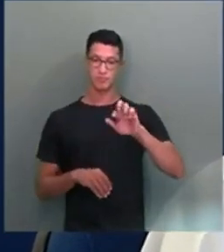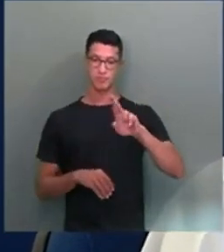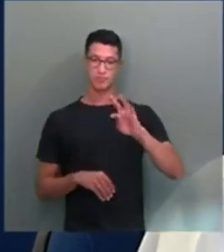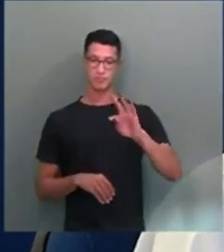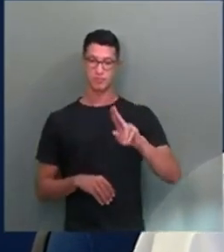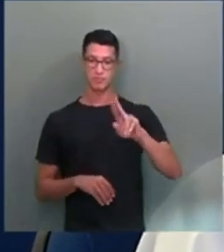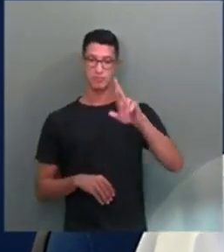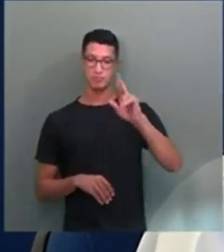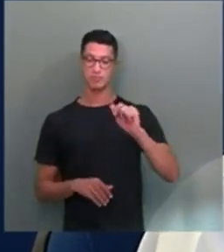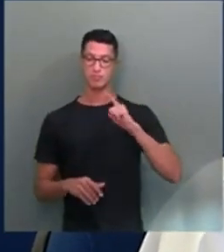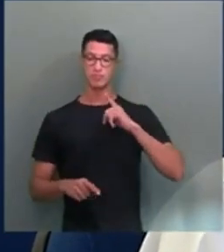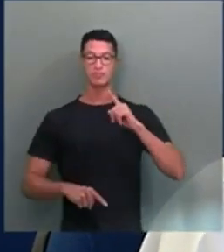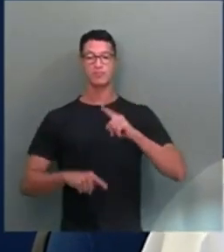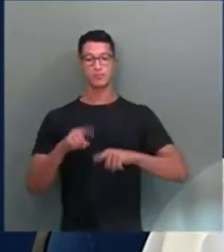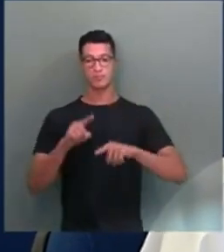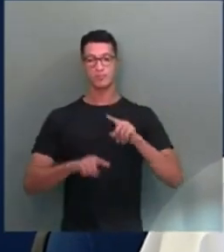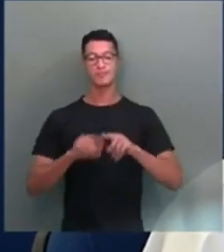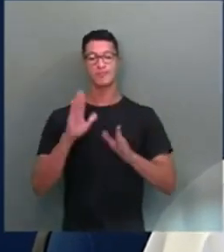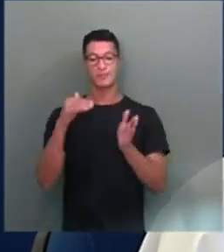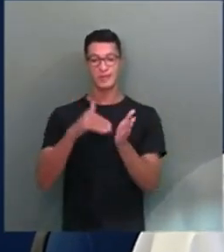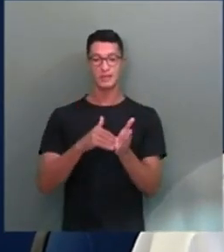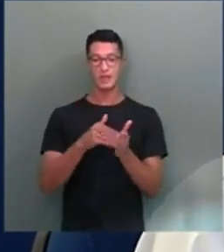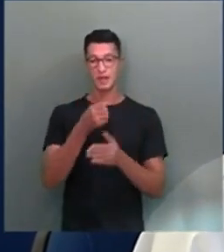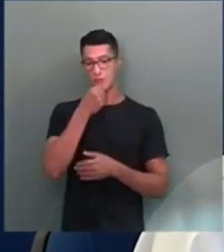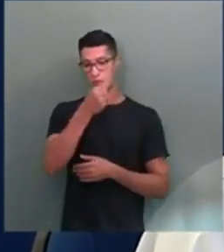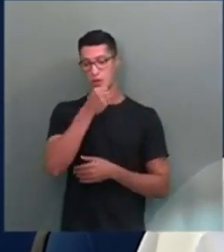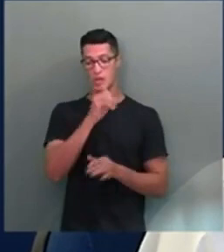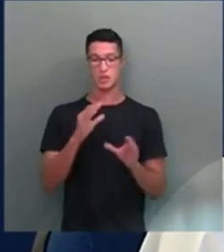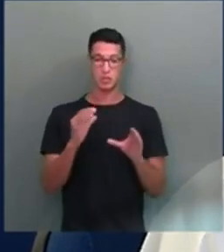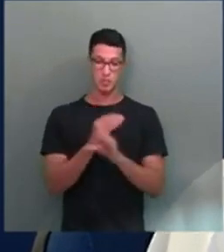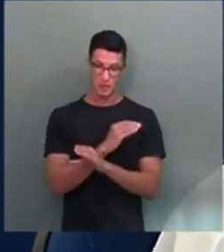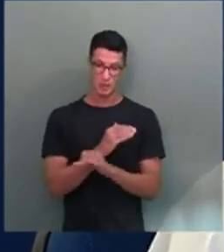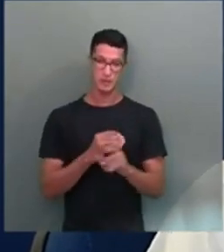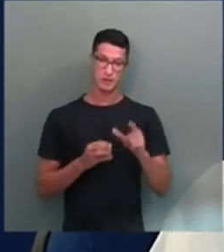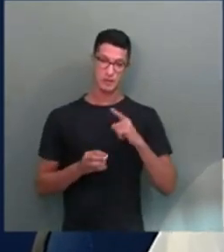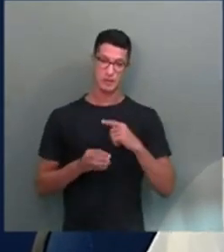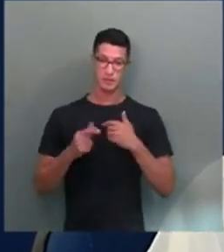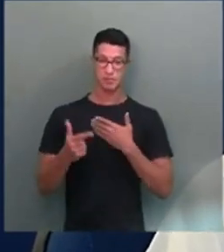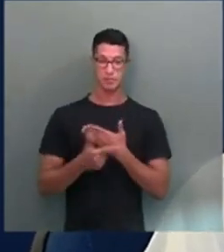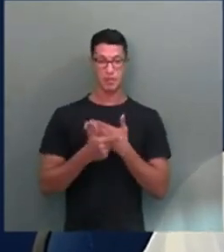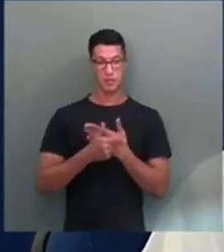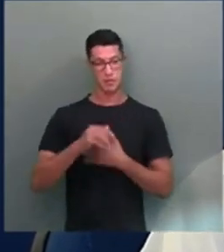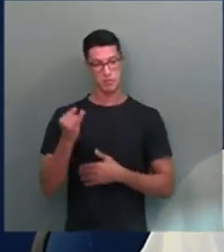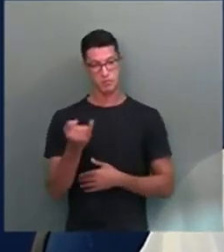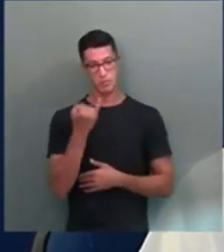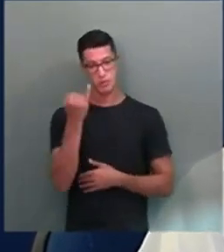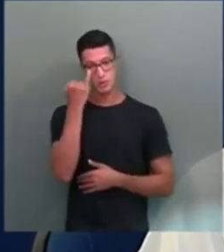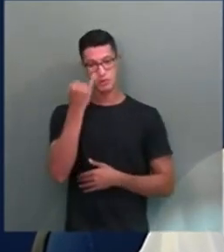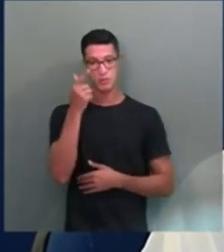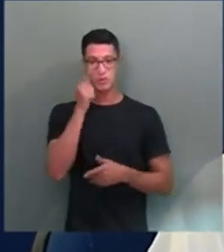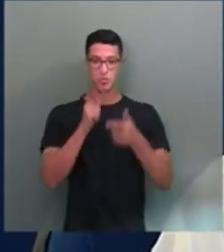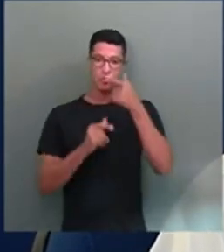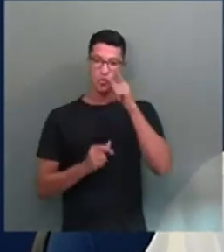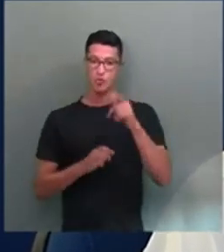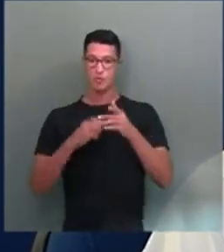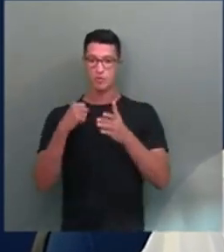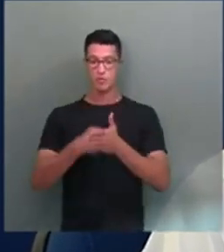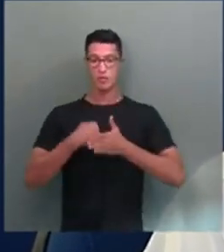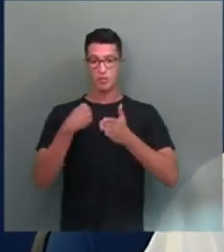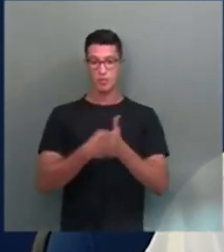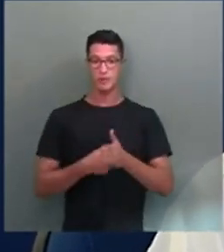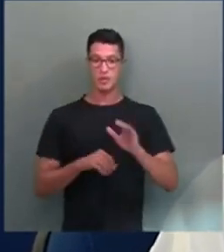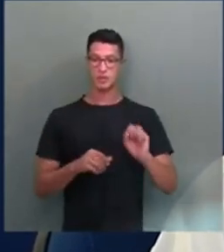cedemos material bruto e até reportagens completas. Papel relevante também foi conquistado no combate às